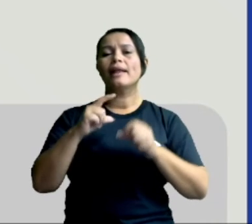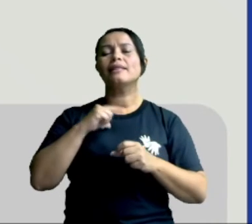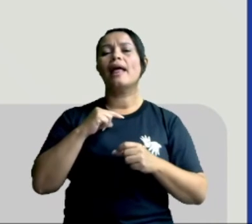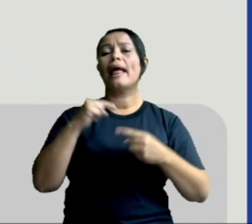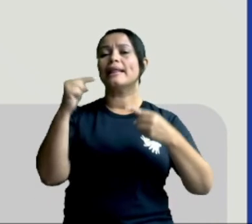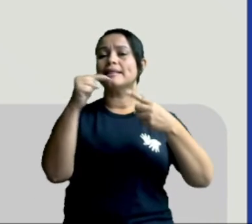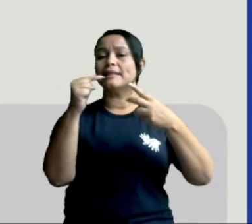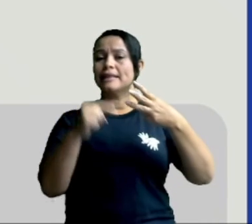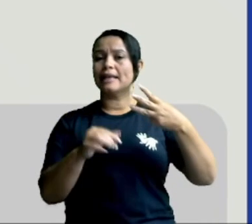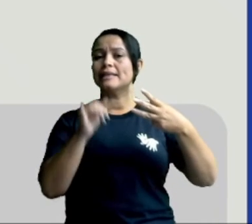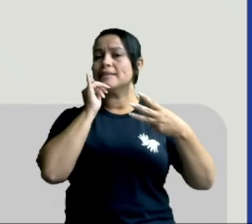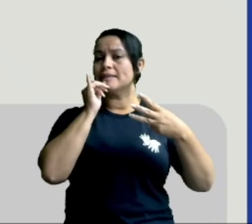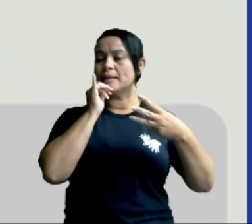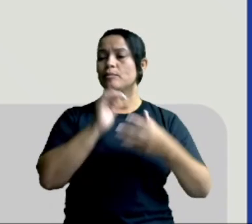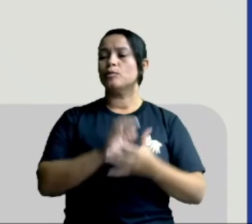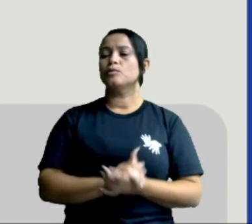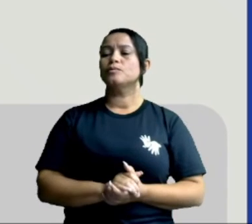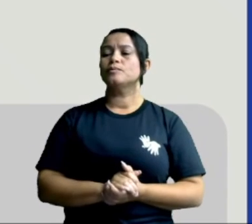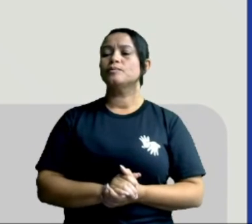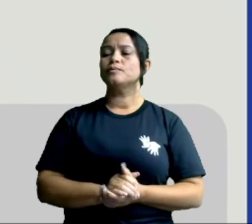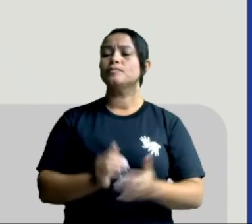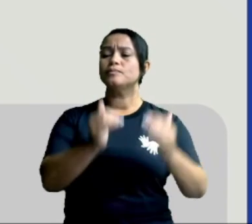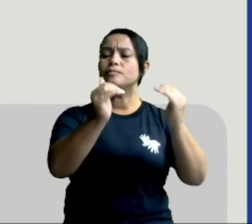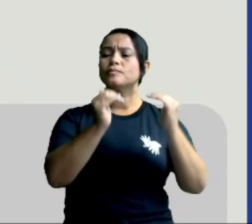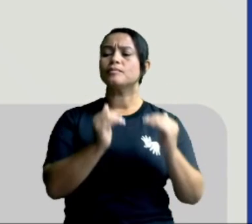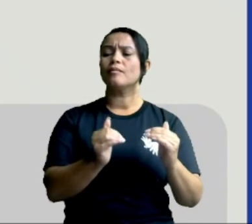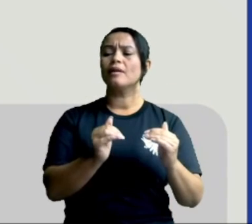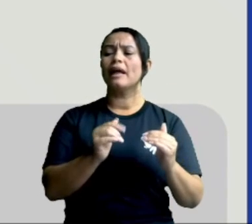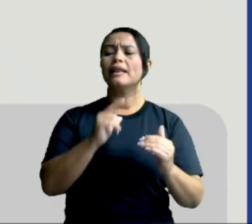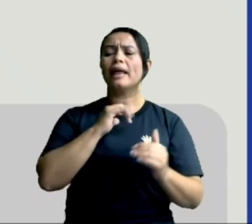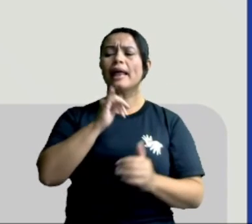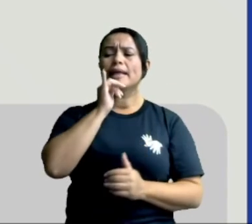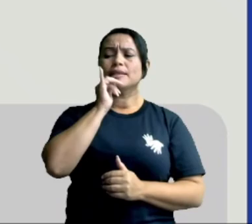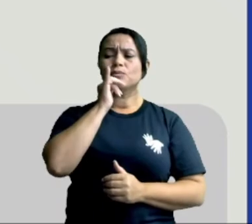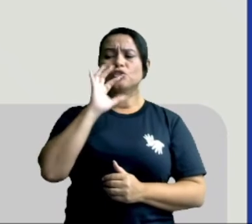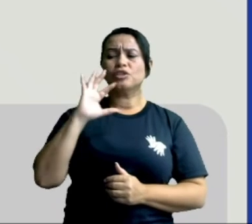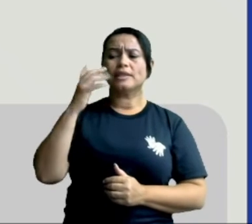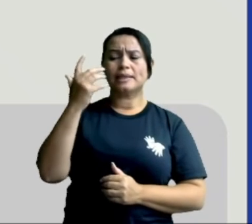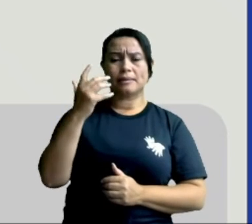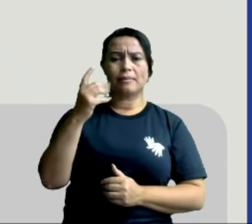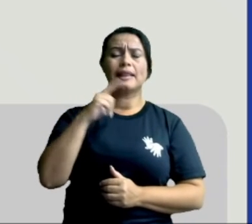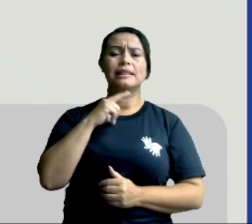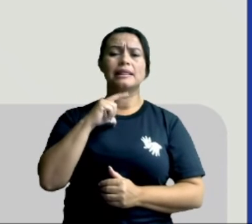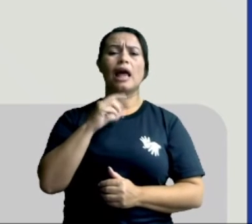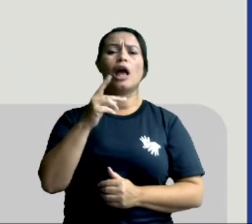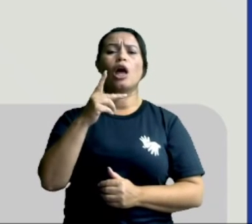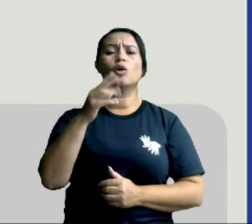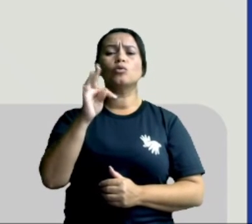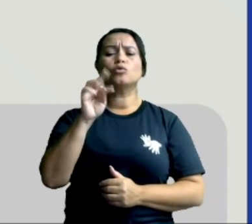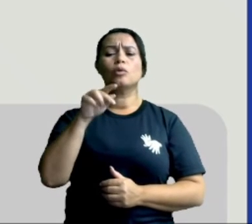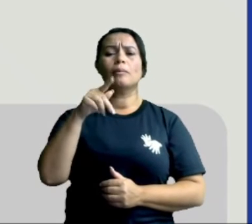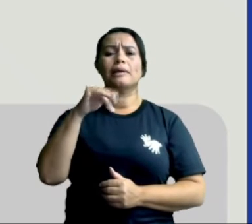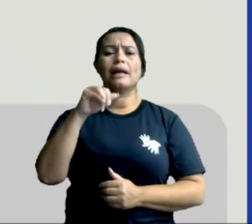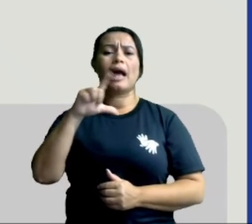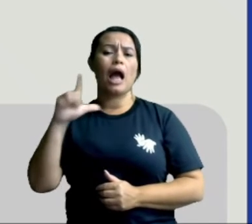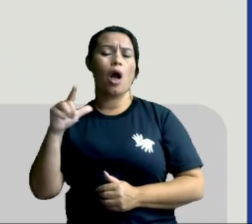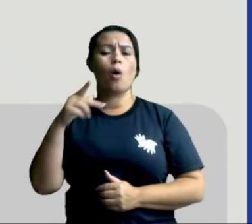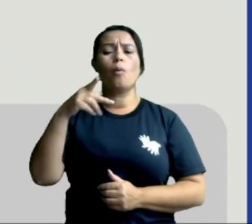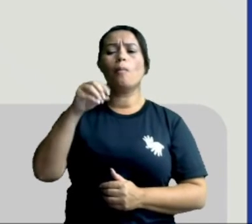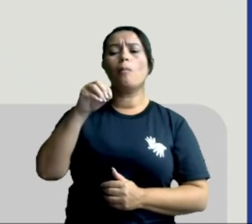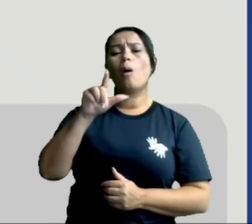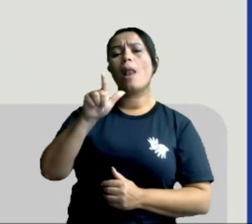exemplos de fatores do clima e são exemplos de clima aí eu tenho clima tropical